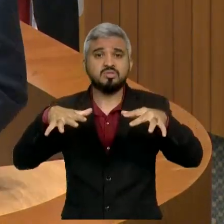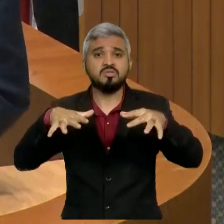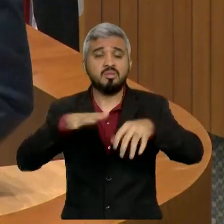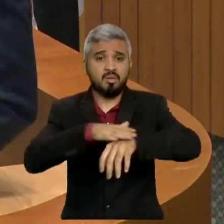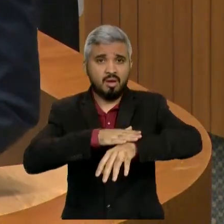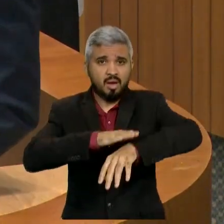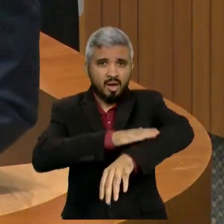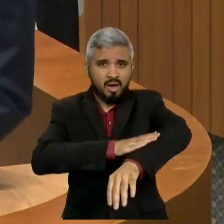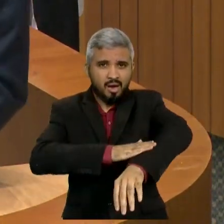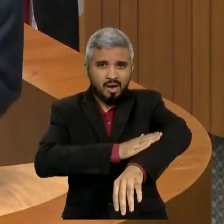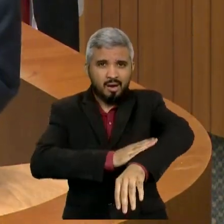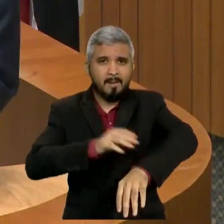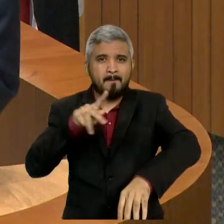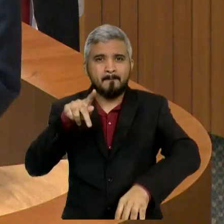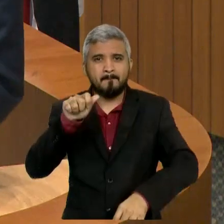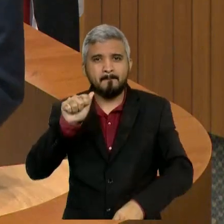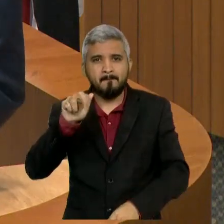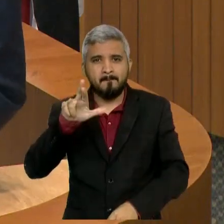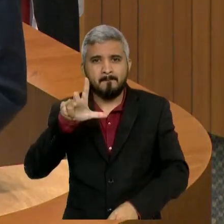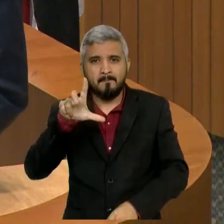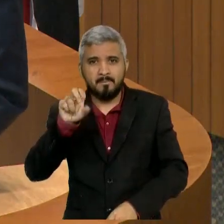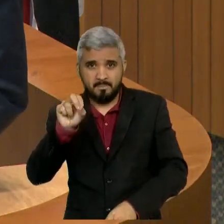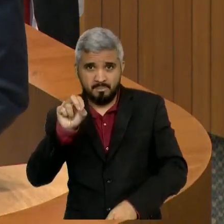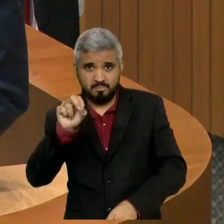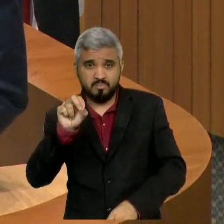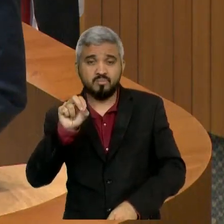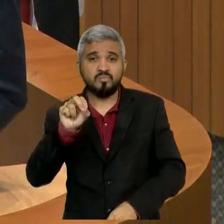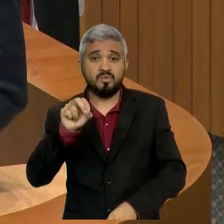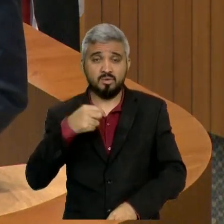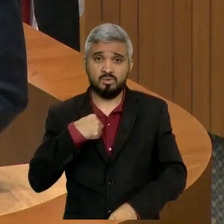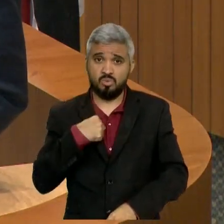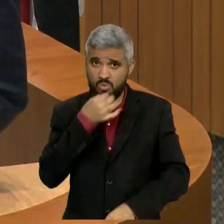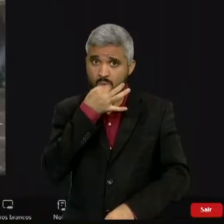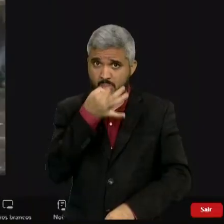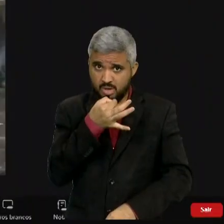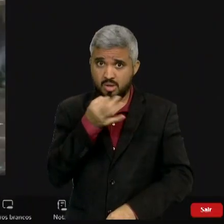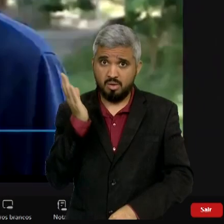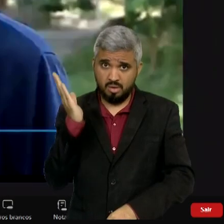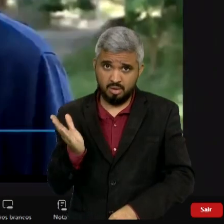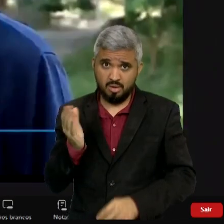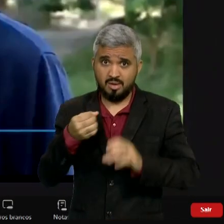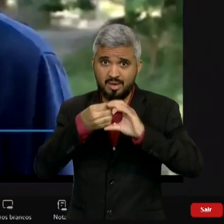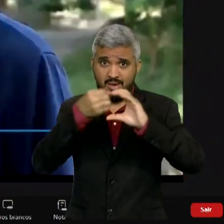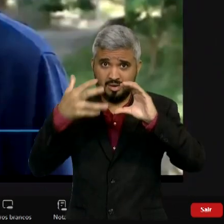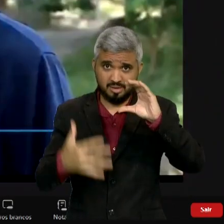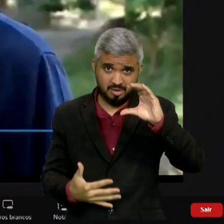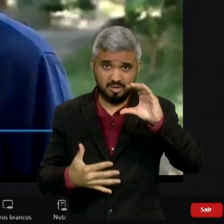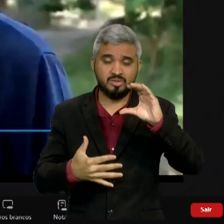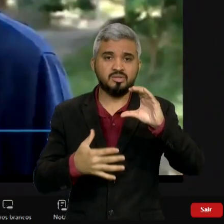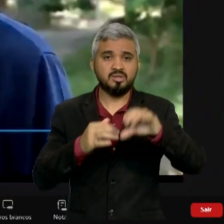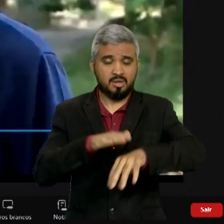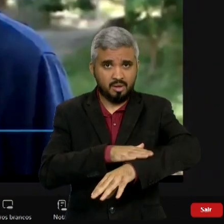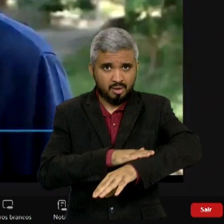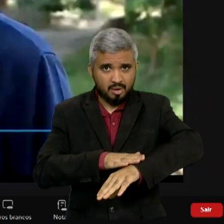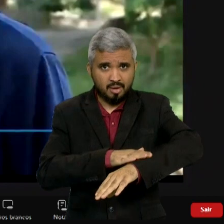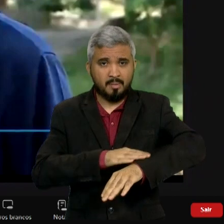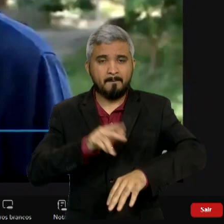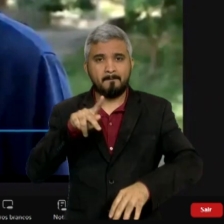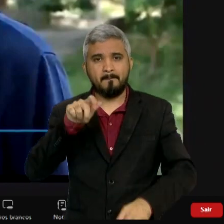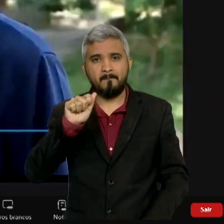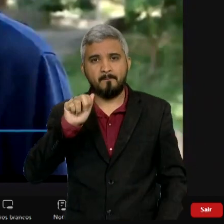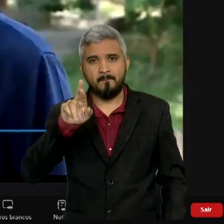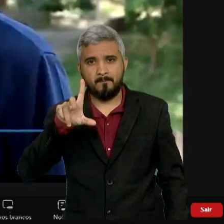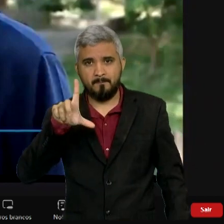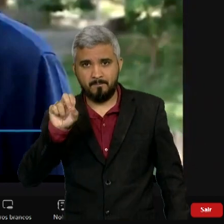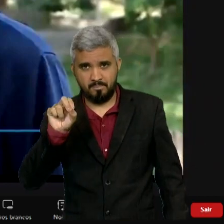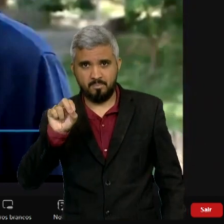pardo, ao meu ver, obviamente pardo pelas características físicas dele, até porque